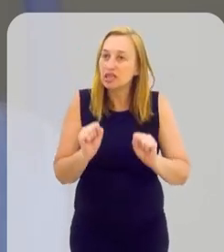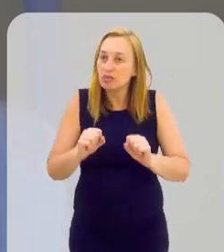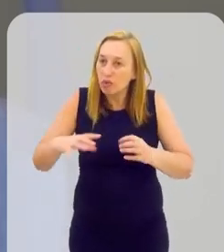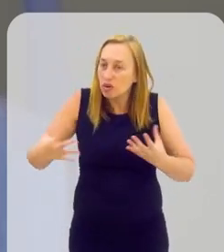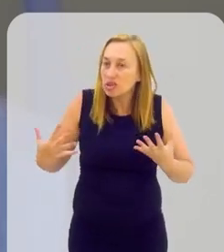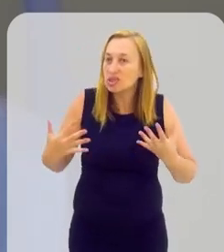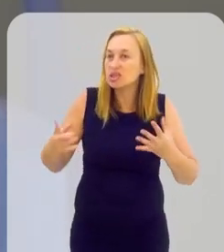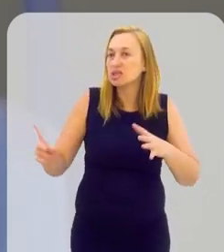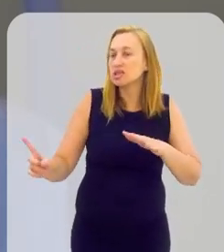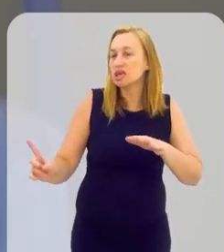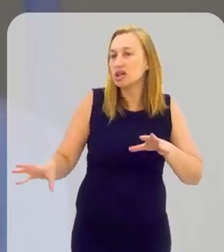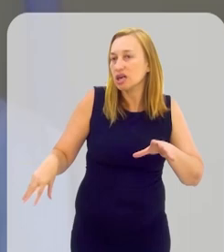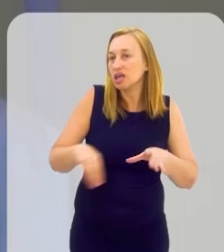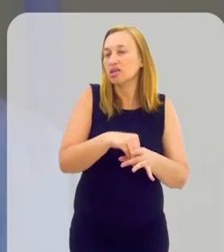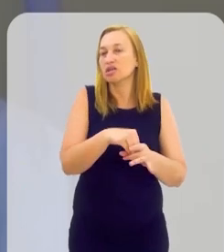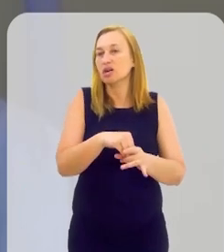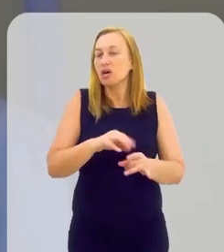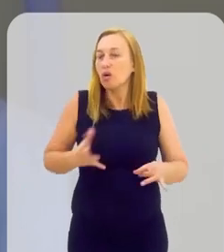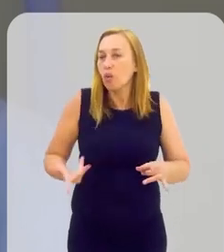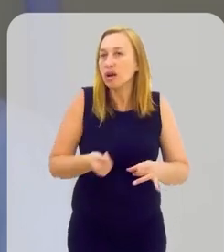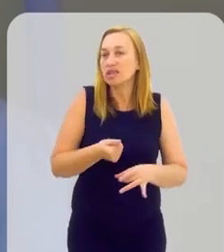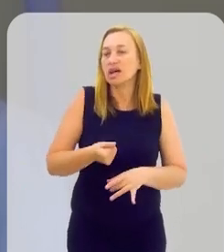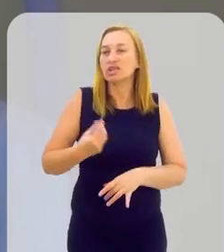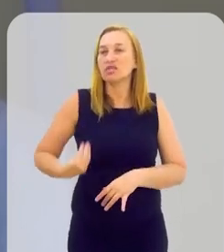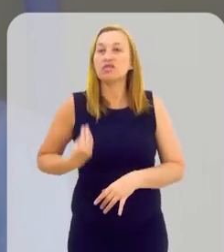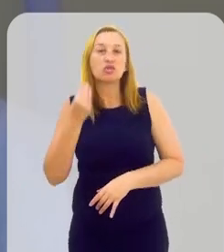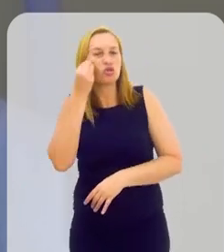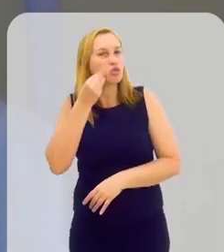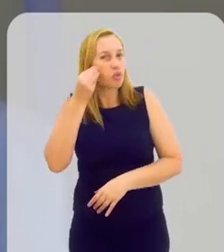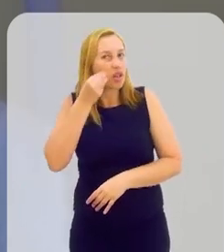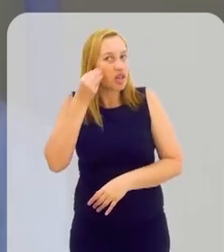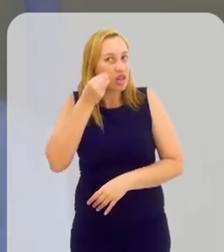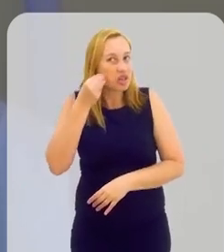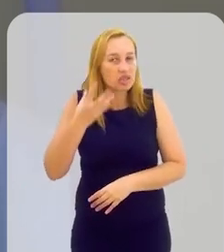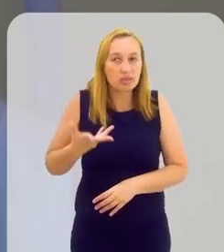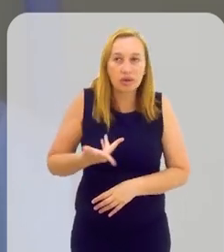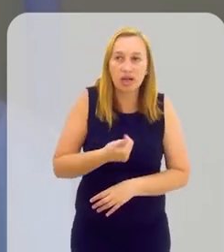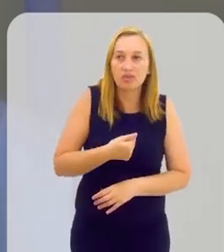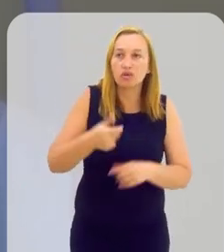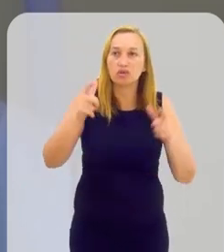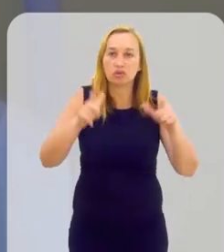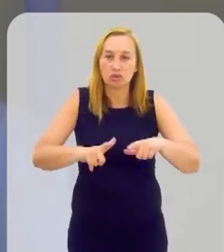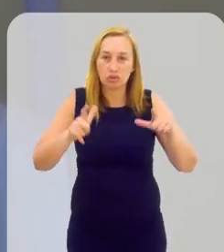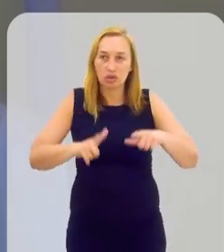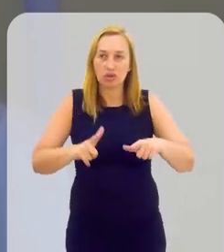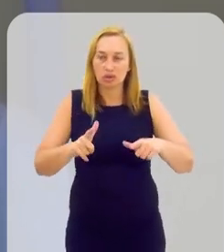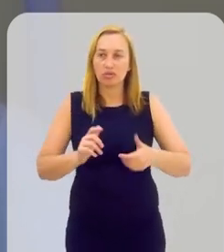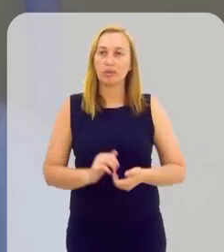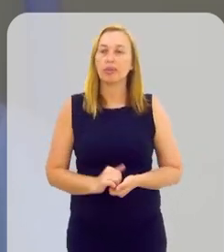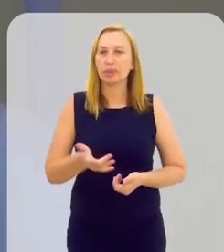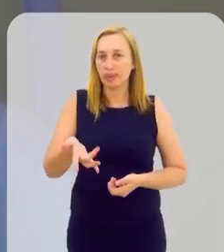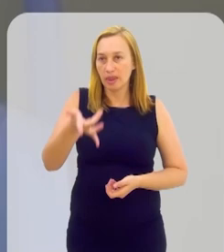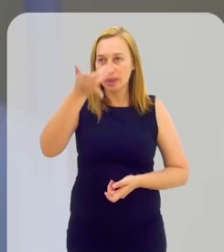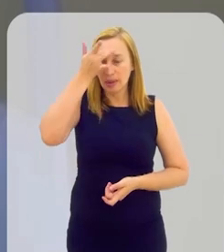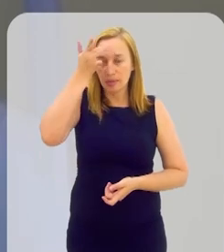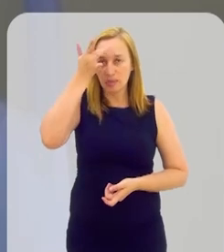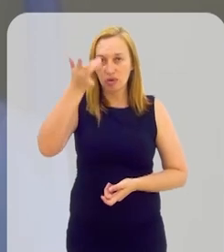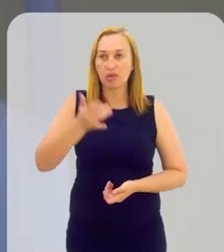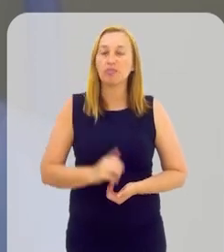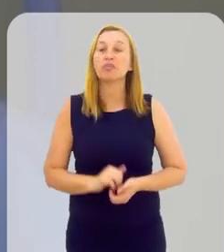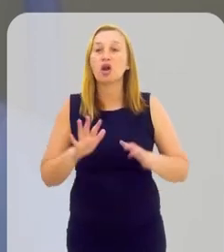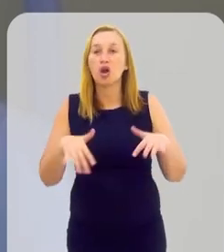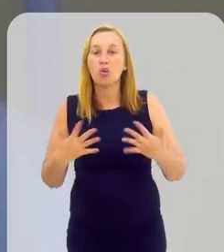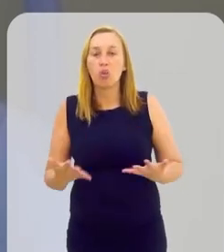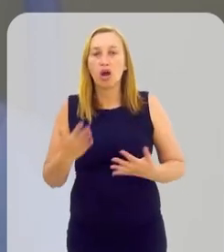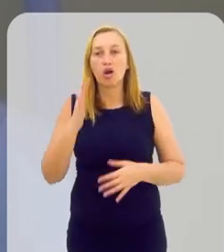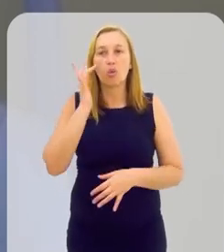agregar como qualidade de vida e uma experiência que ele vai desenvolver e vai guardar para o resto da vida. Então,